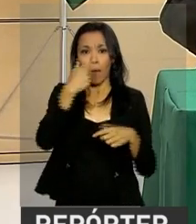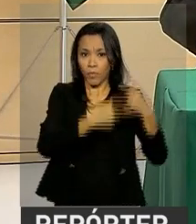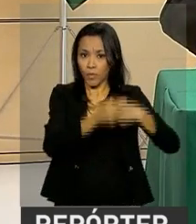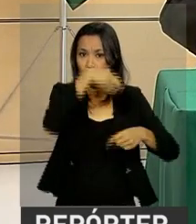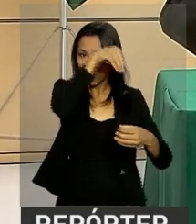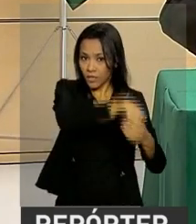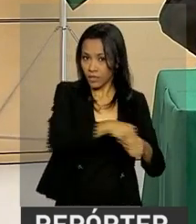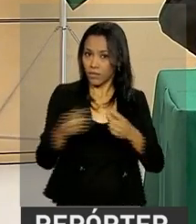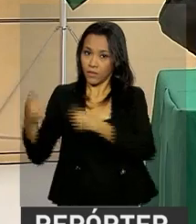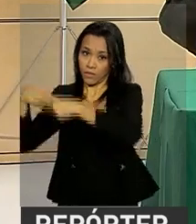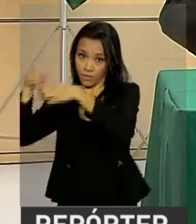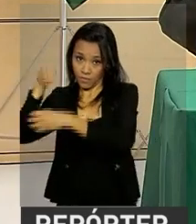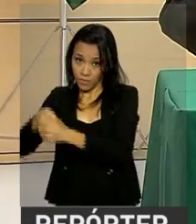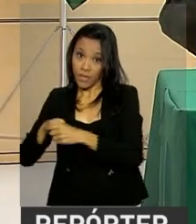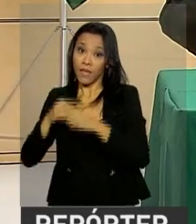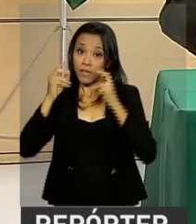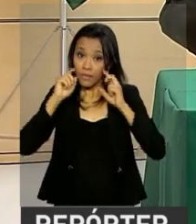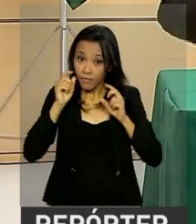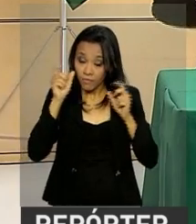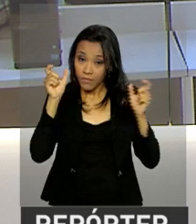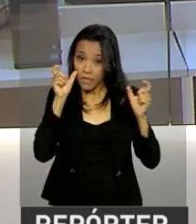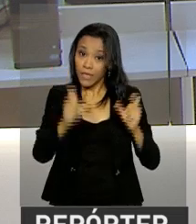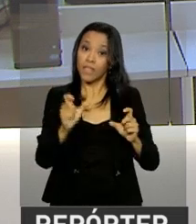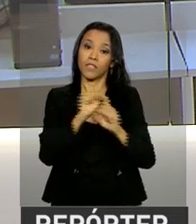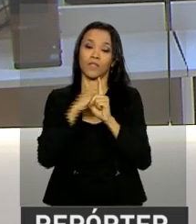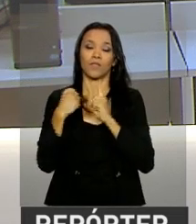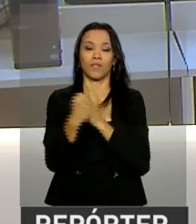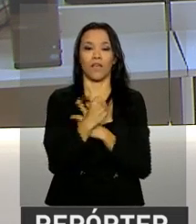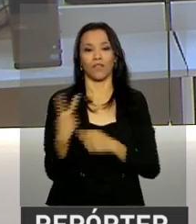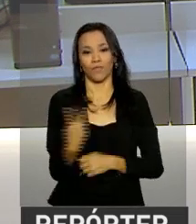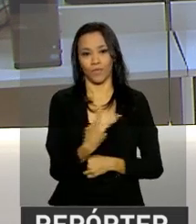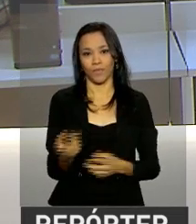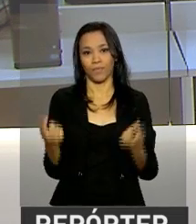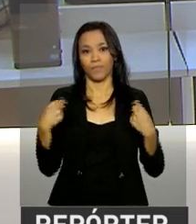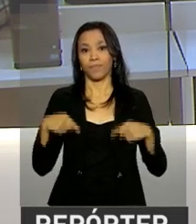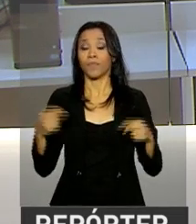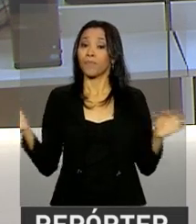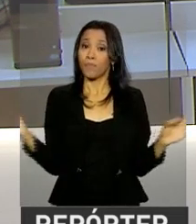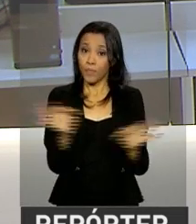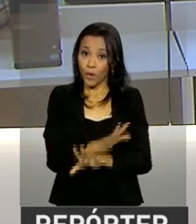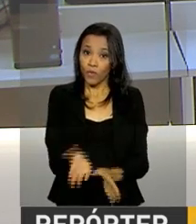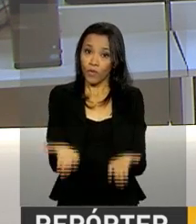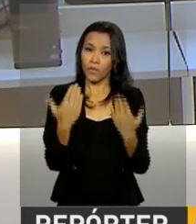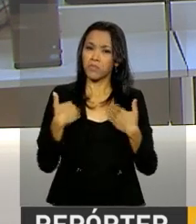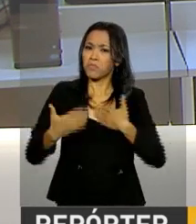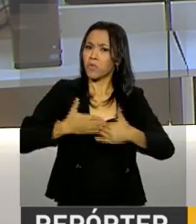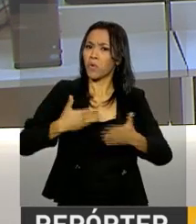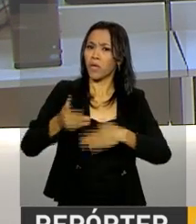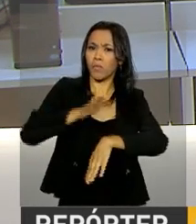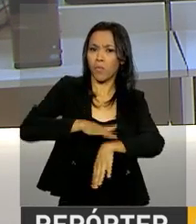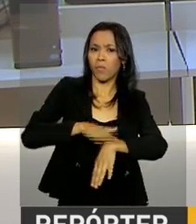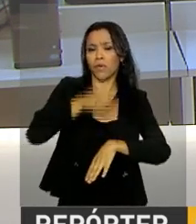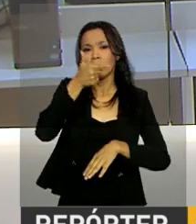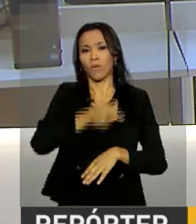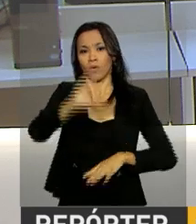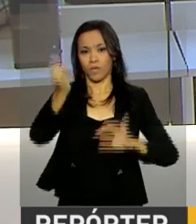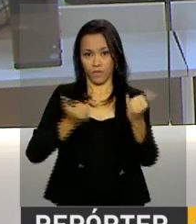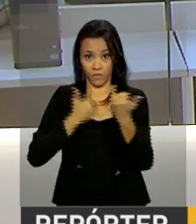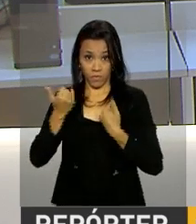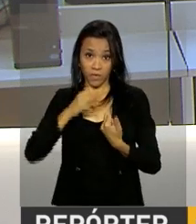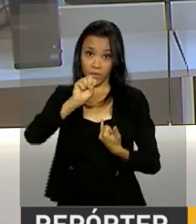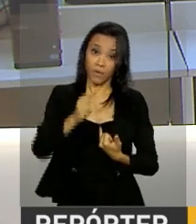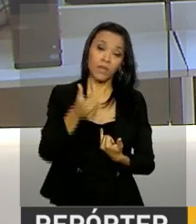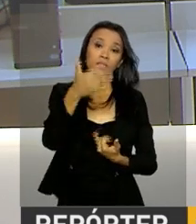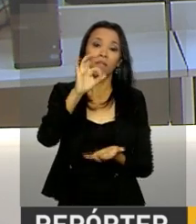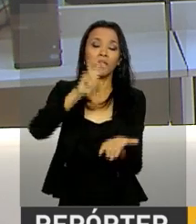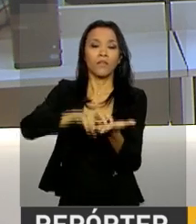dos interesses da sociedade. Bom, nós ficamos por aqui. Podemos voltar a qualquer momento com outras informações ou às